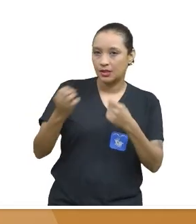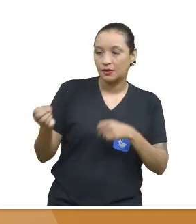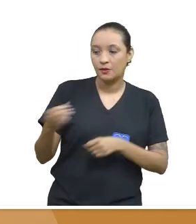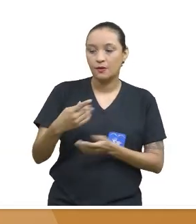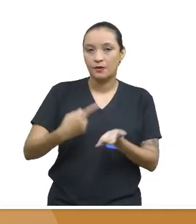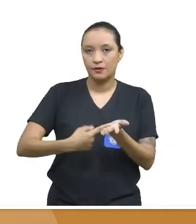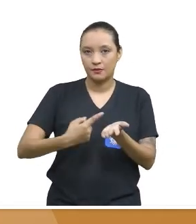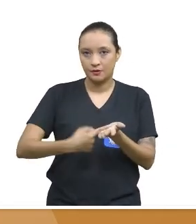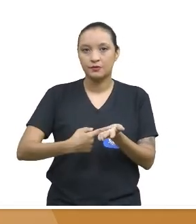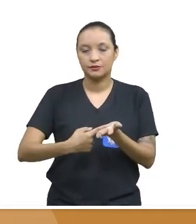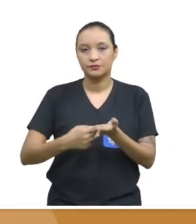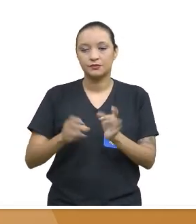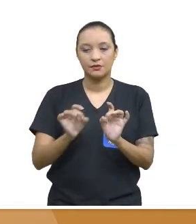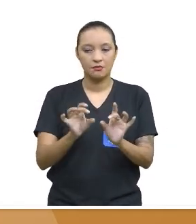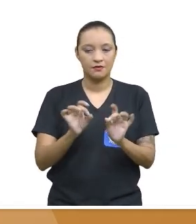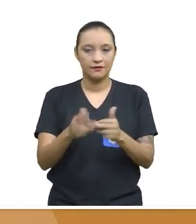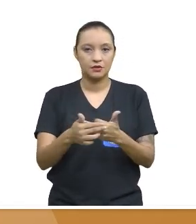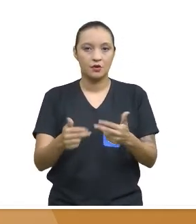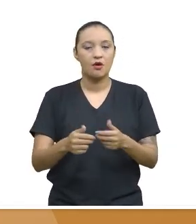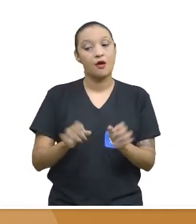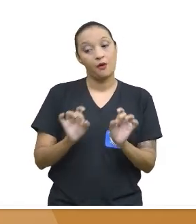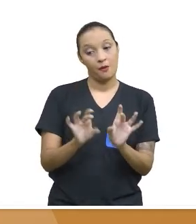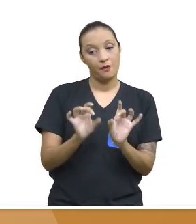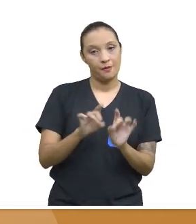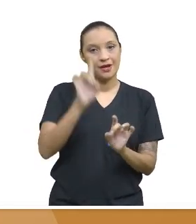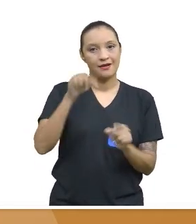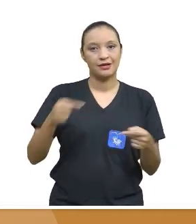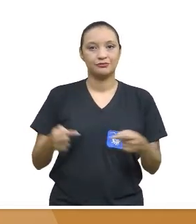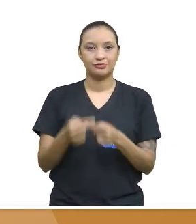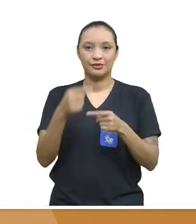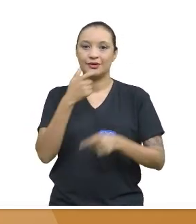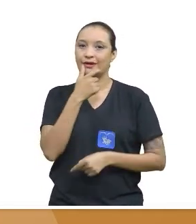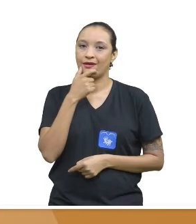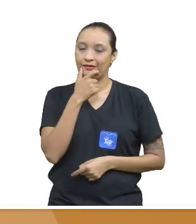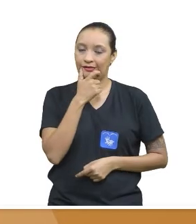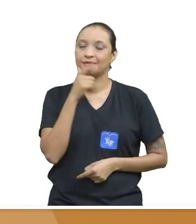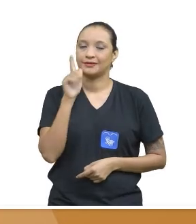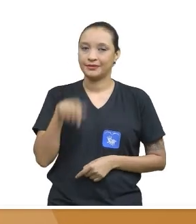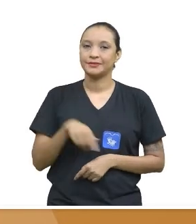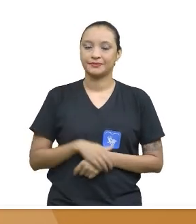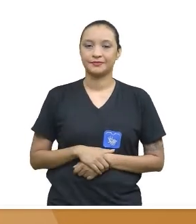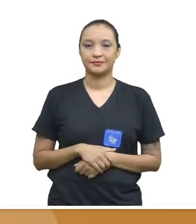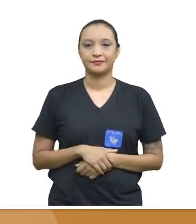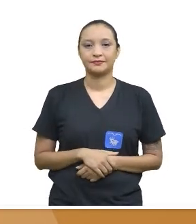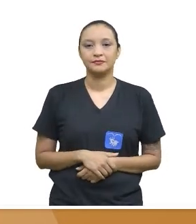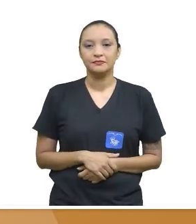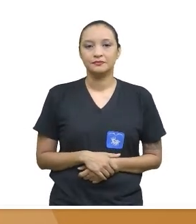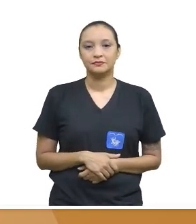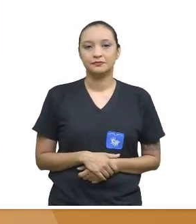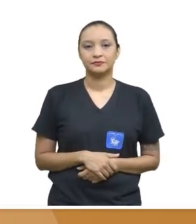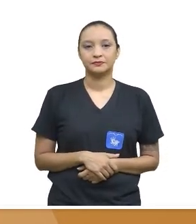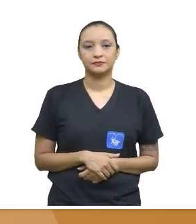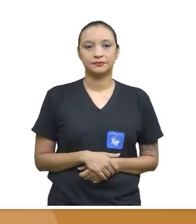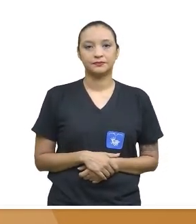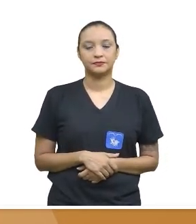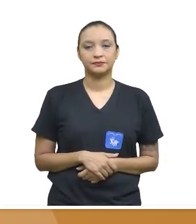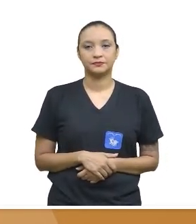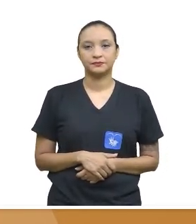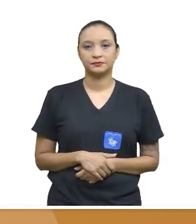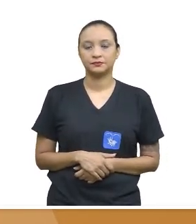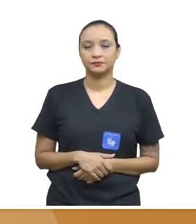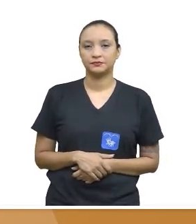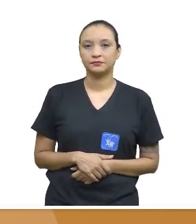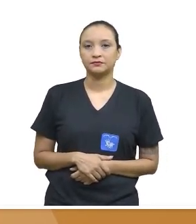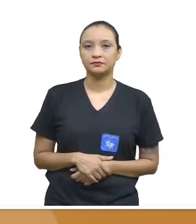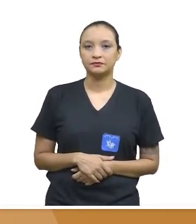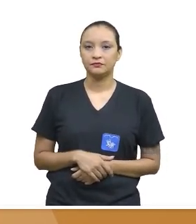a Inglaterra, comércio é a Inglaterra. Pensou comércio, são os ingleses. Né? É a